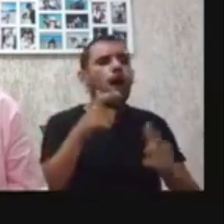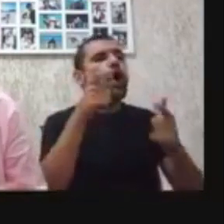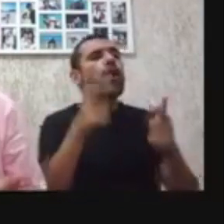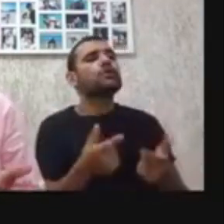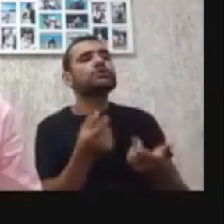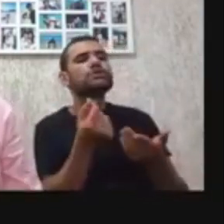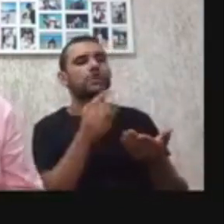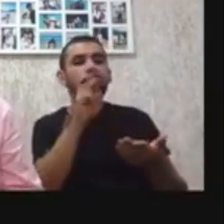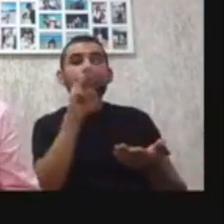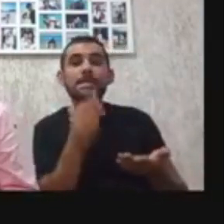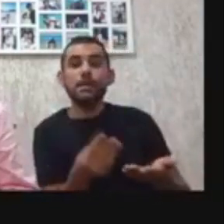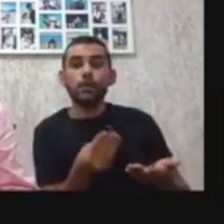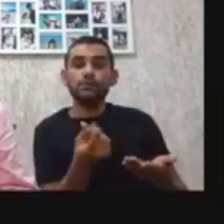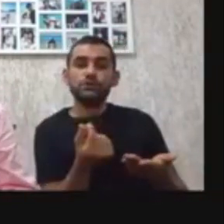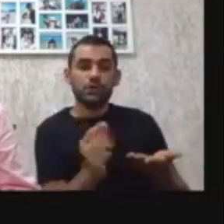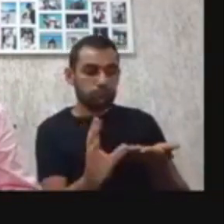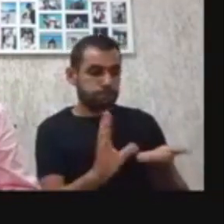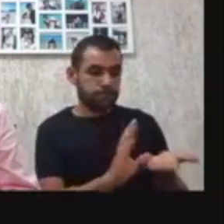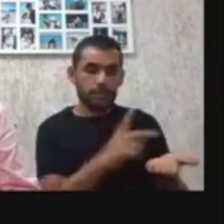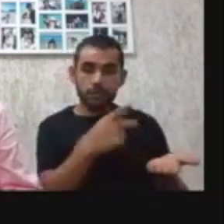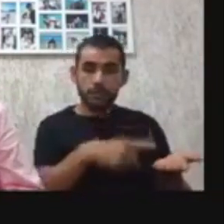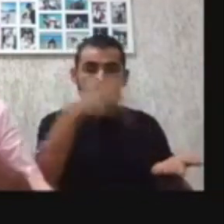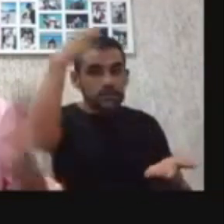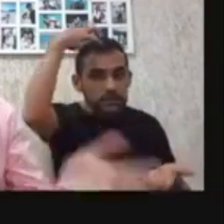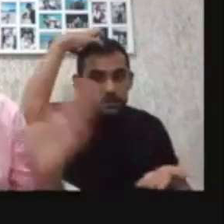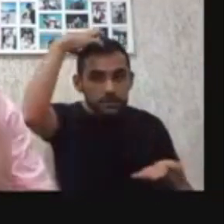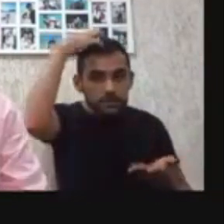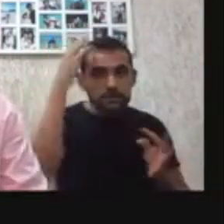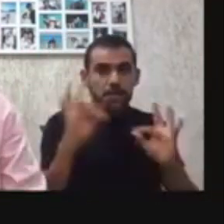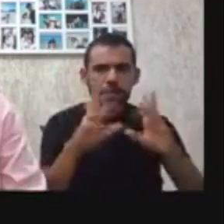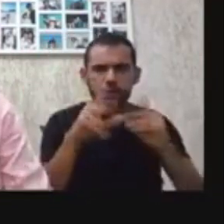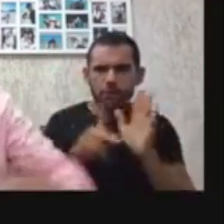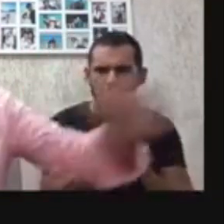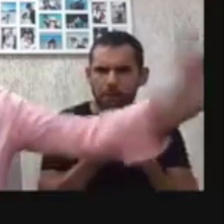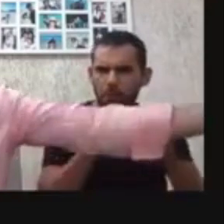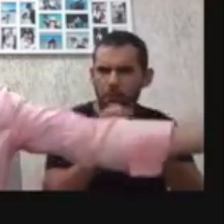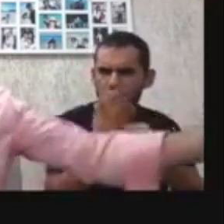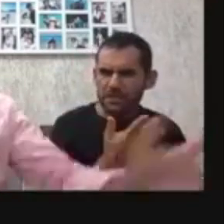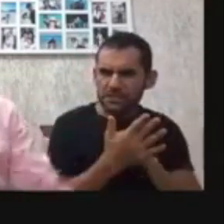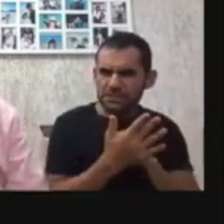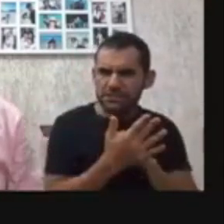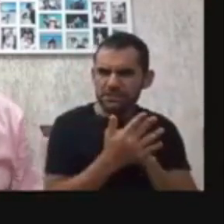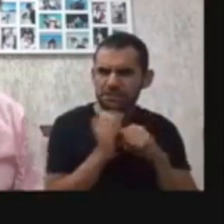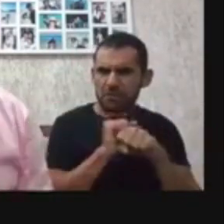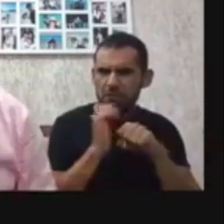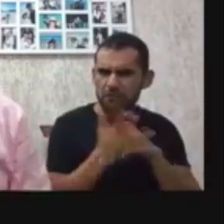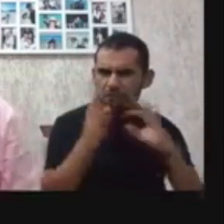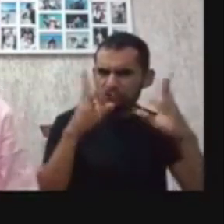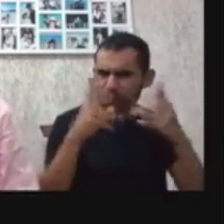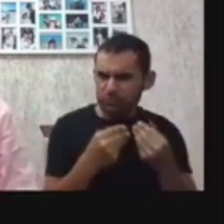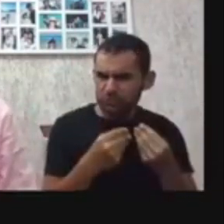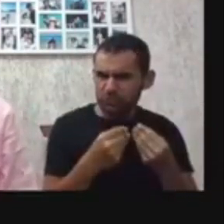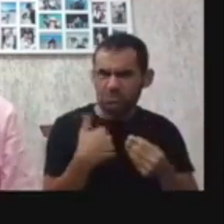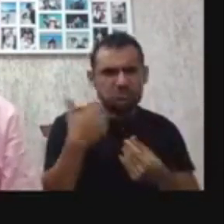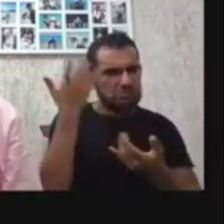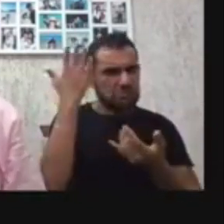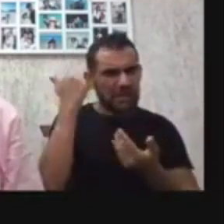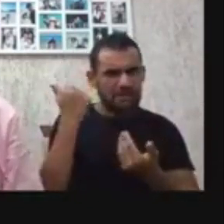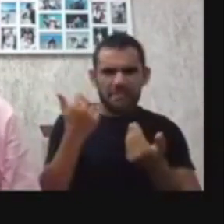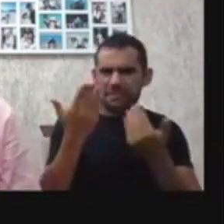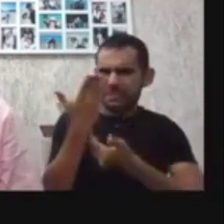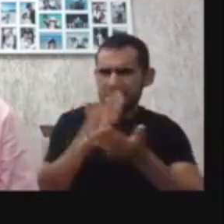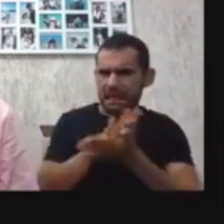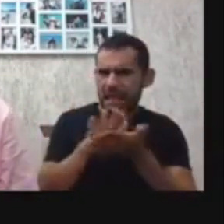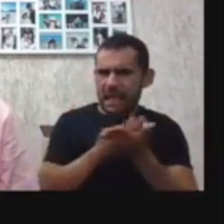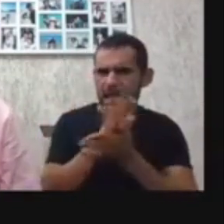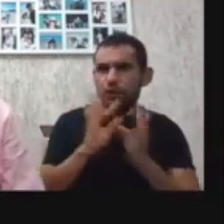tantos milhões que enviaram para São João del Rei, né? Ah, é tudo para o Covid? Ah, mas tá. Eu não fiquei sabendo nenhuma hora de todos